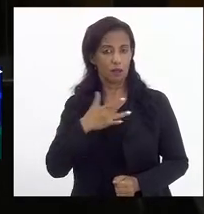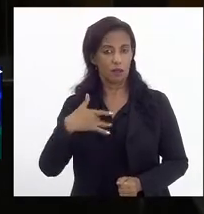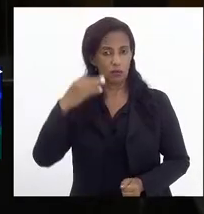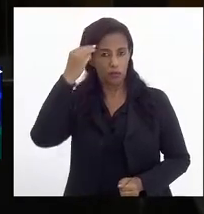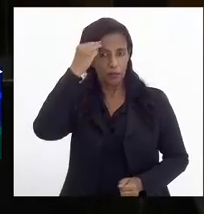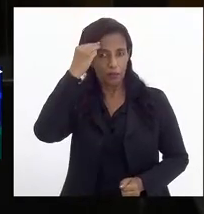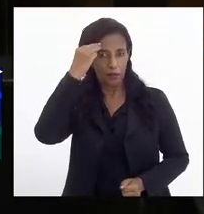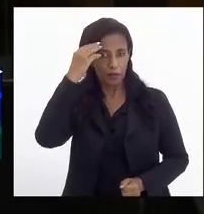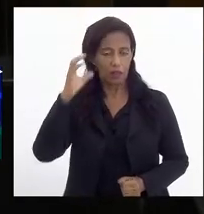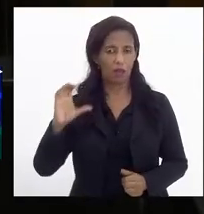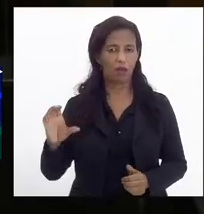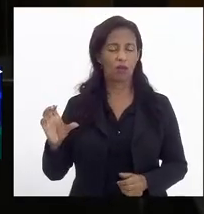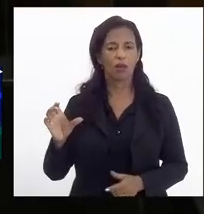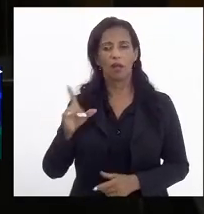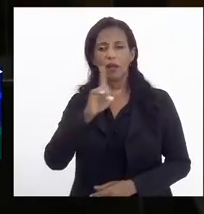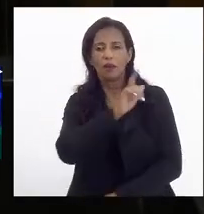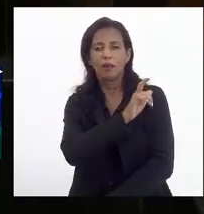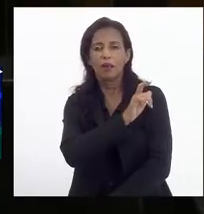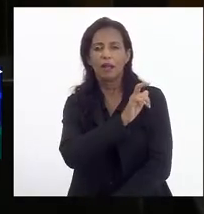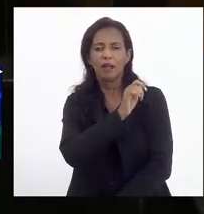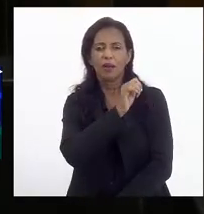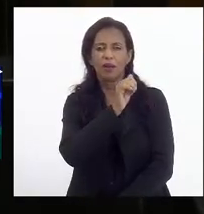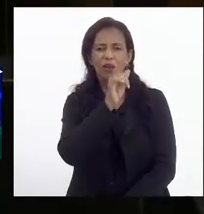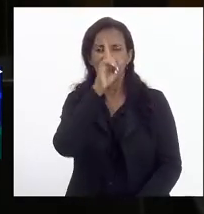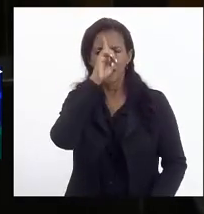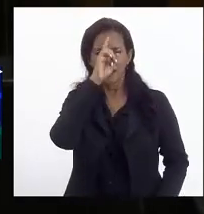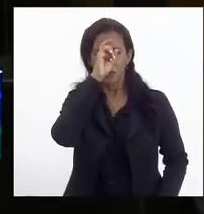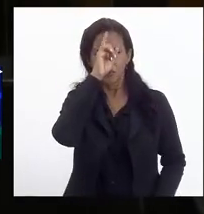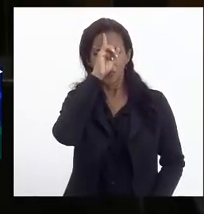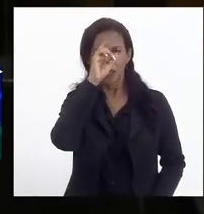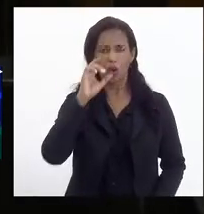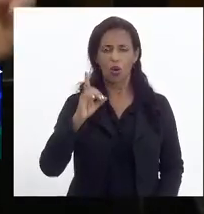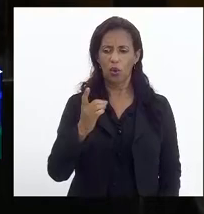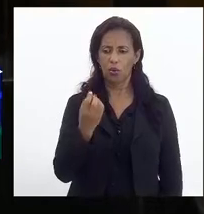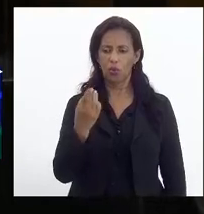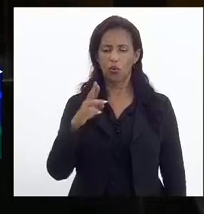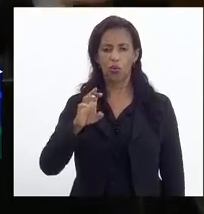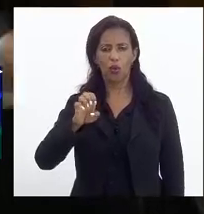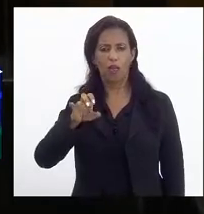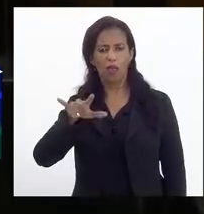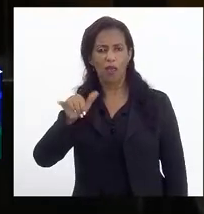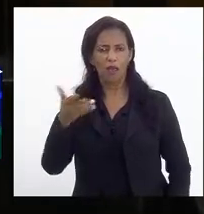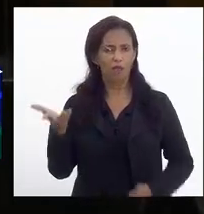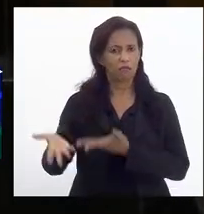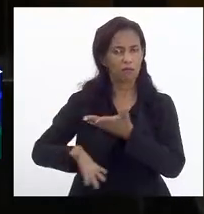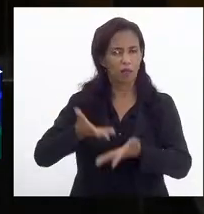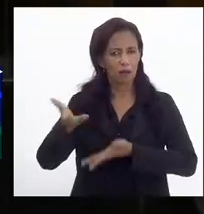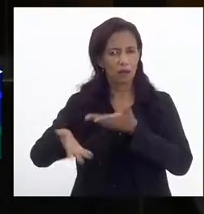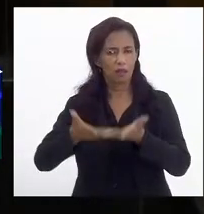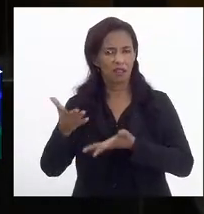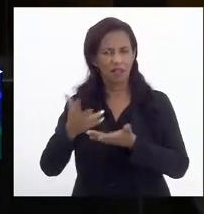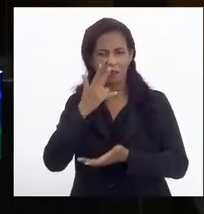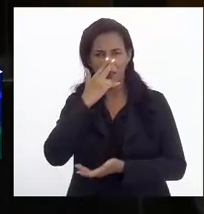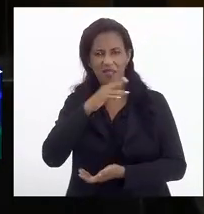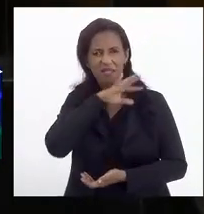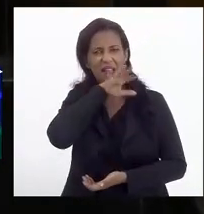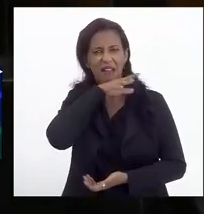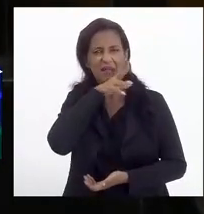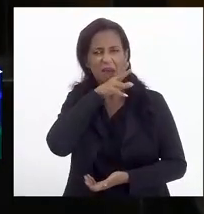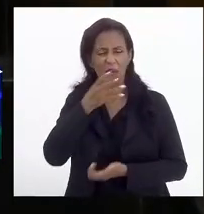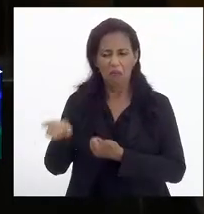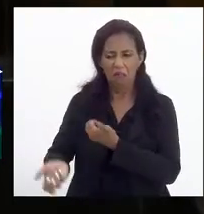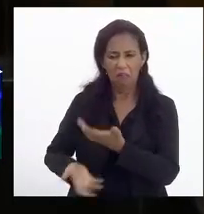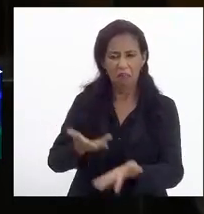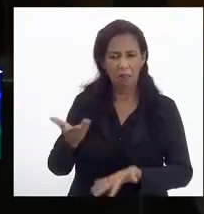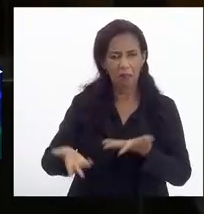e funciona aquela clínica Doutor Eiras lenço da pele do falso cantor eles que era tratava os pacientes como com bichos né